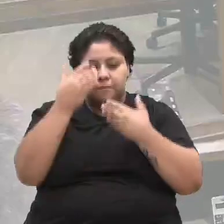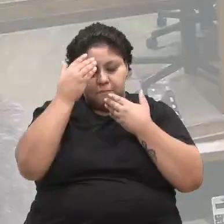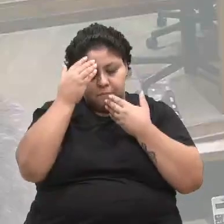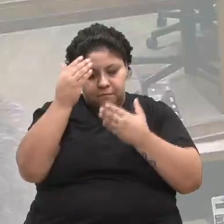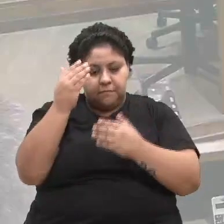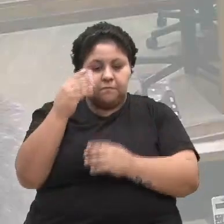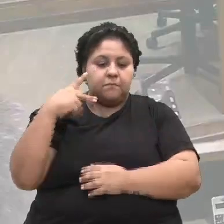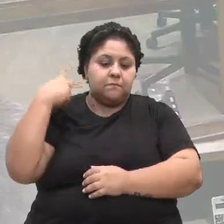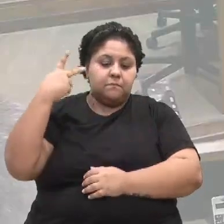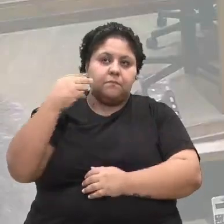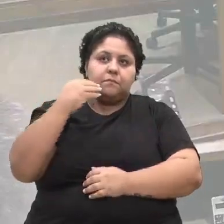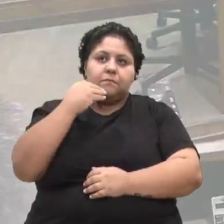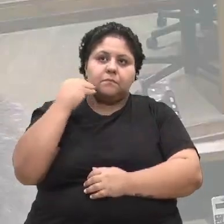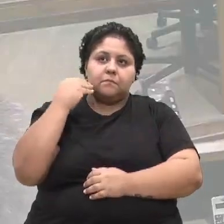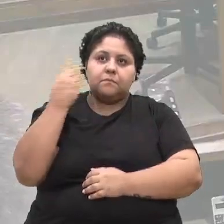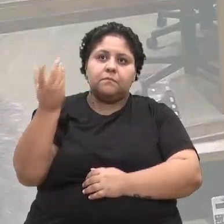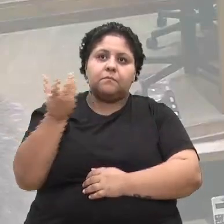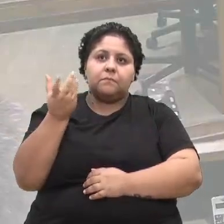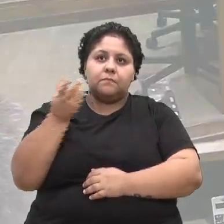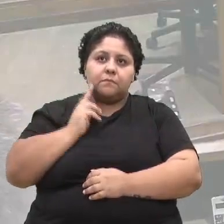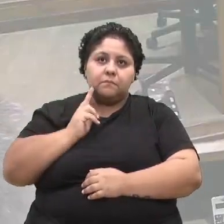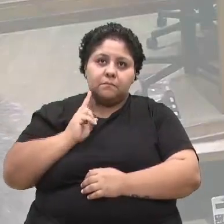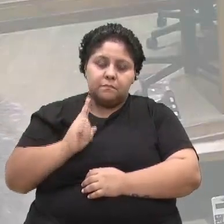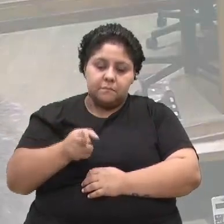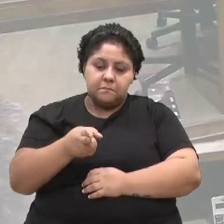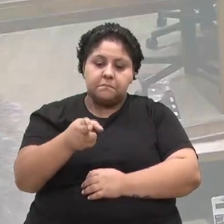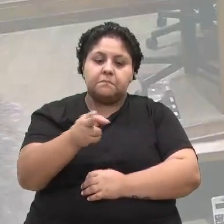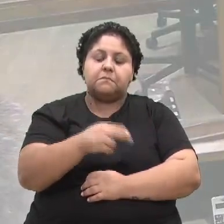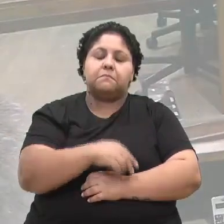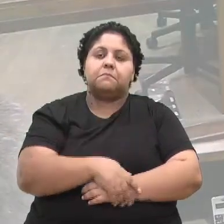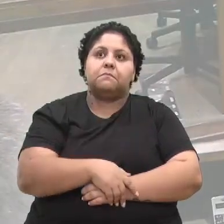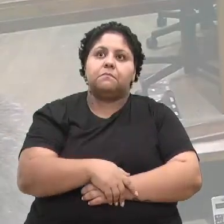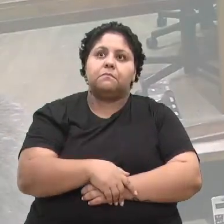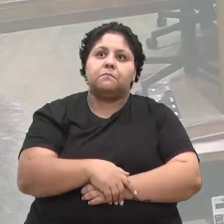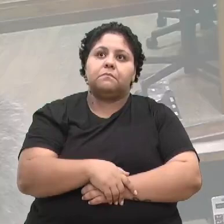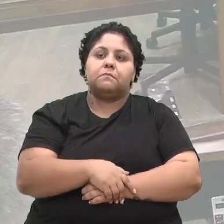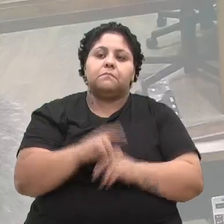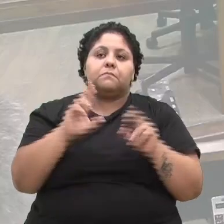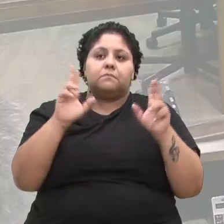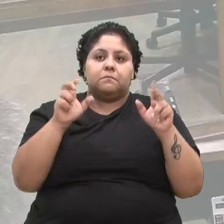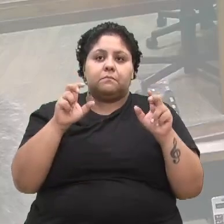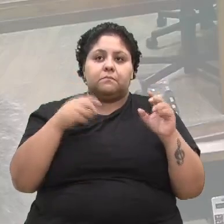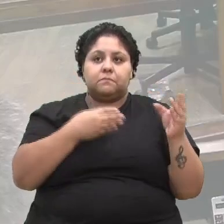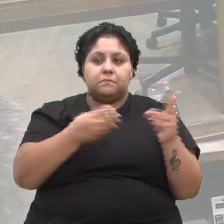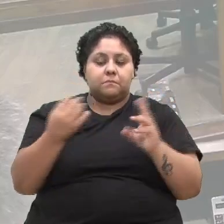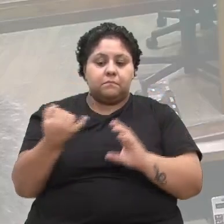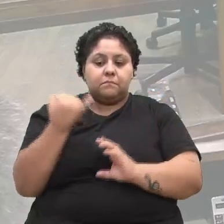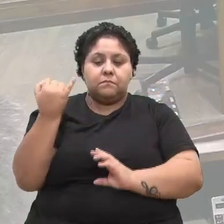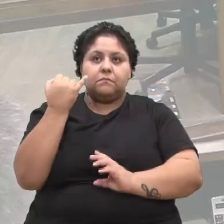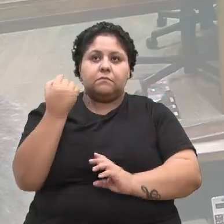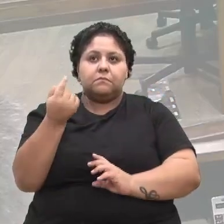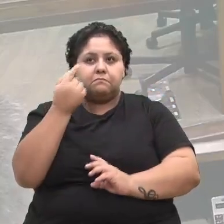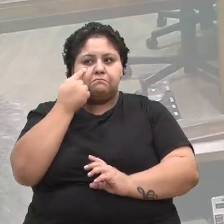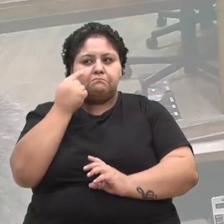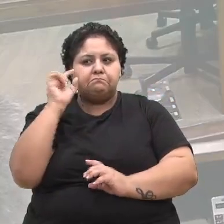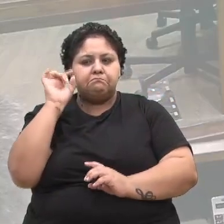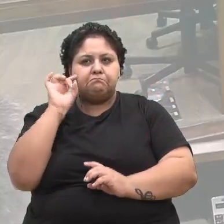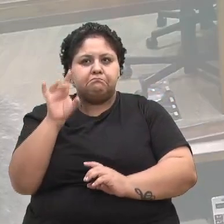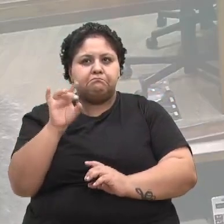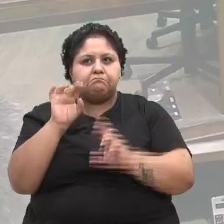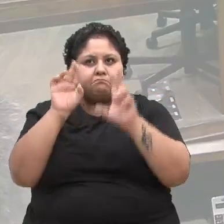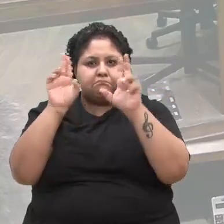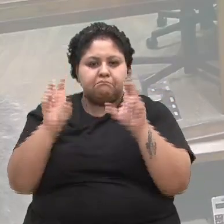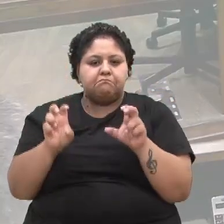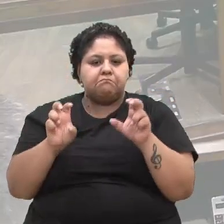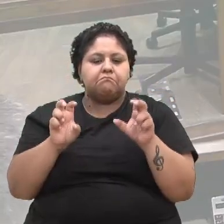Dona Marisol, eu quero continuar nessa questão, nesses assuntos que são muito importantes. E vejam só, esses